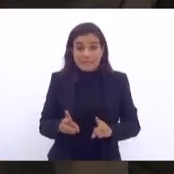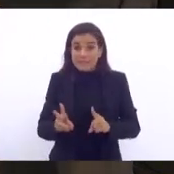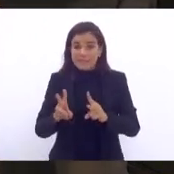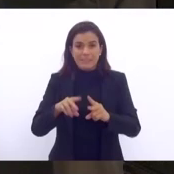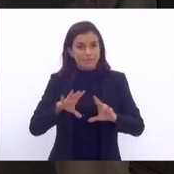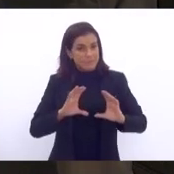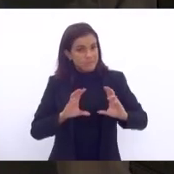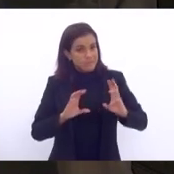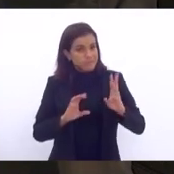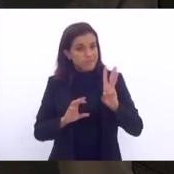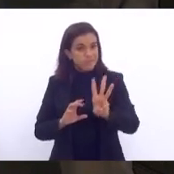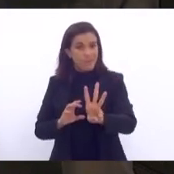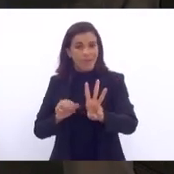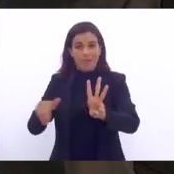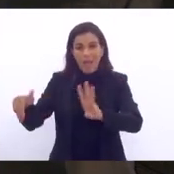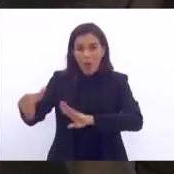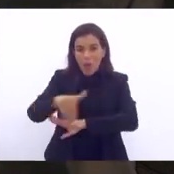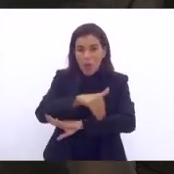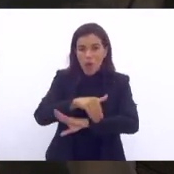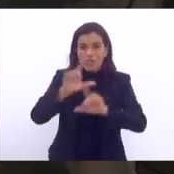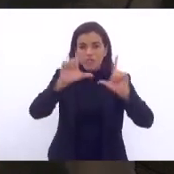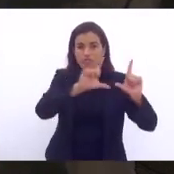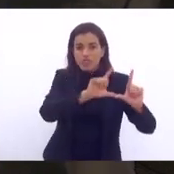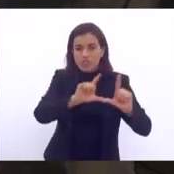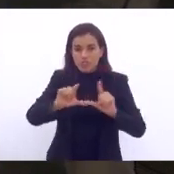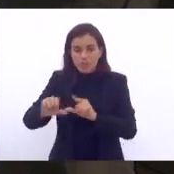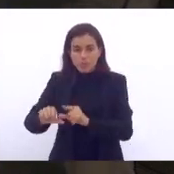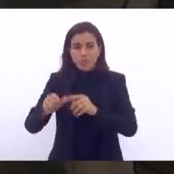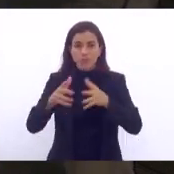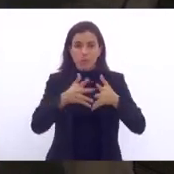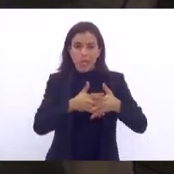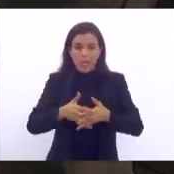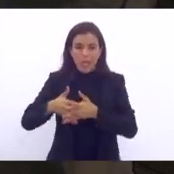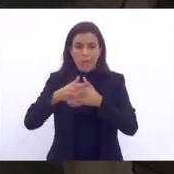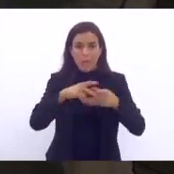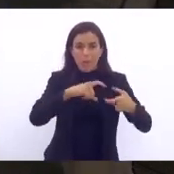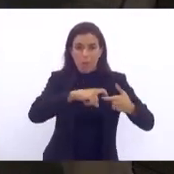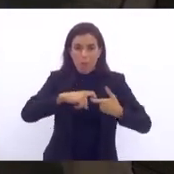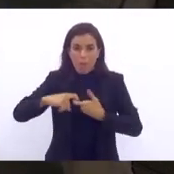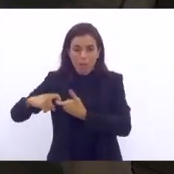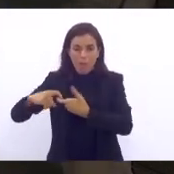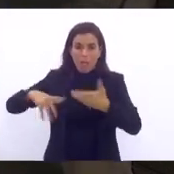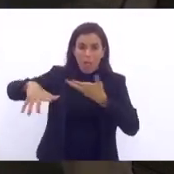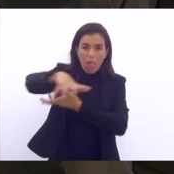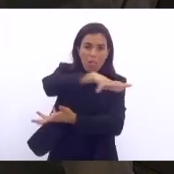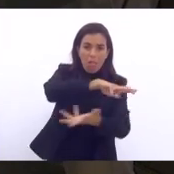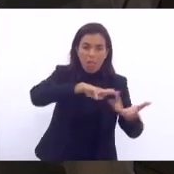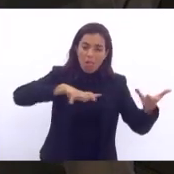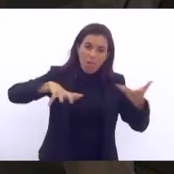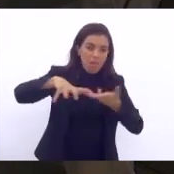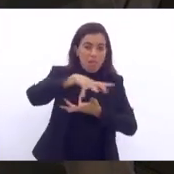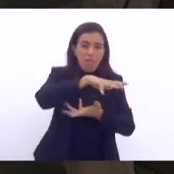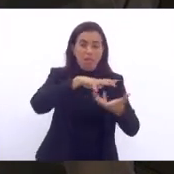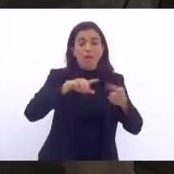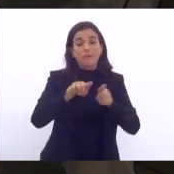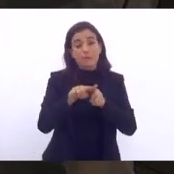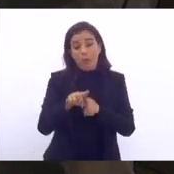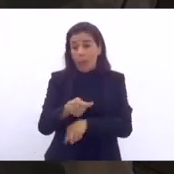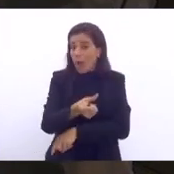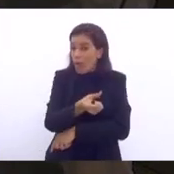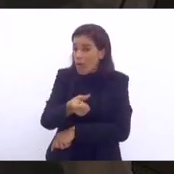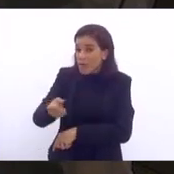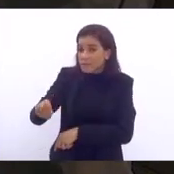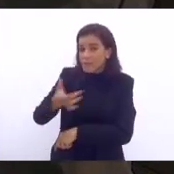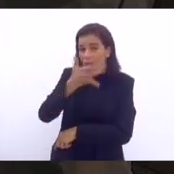rebotes, colocamos ordem naquela patifaria que acontecia e com a covardia que muita gente sofria. As pessoas nos veem